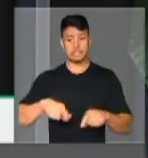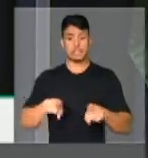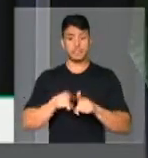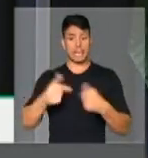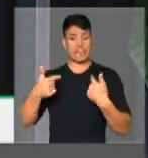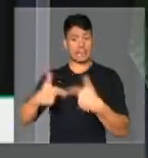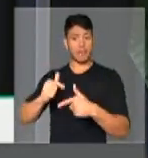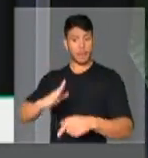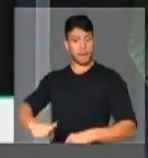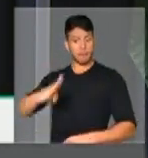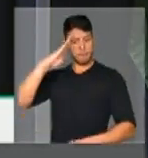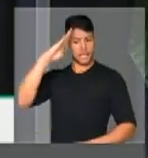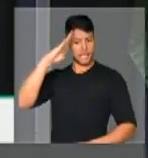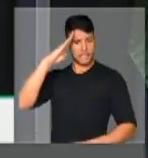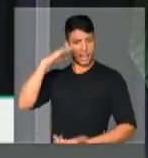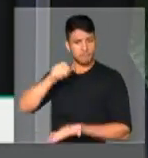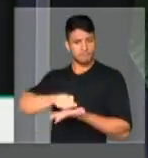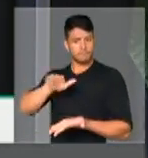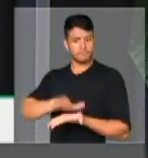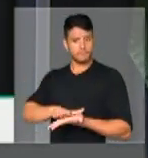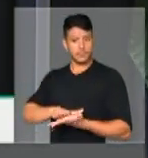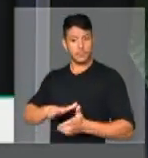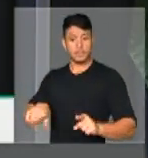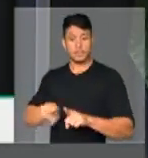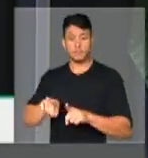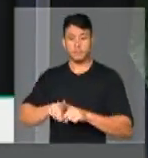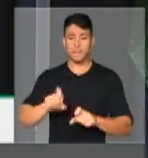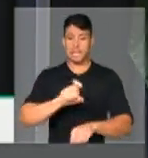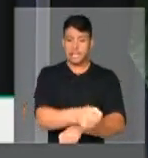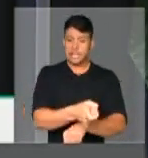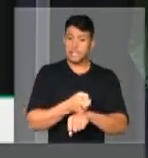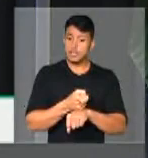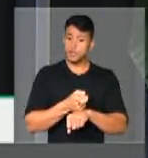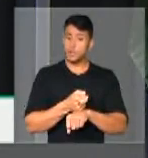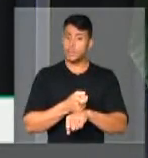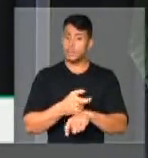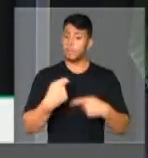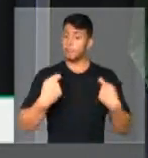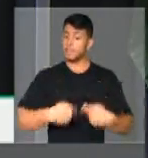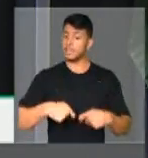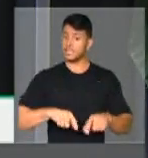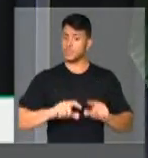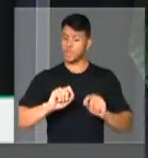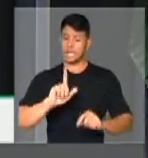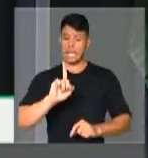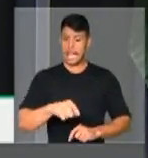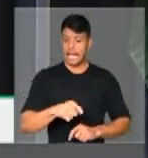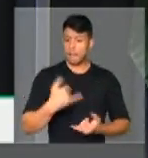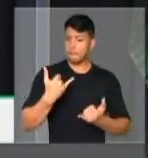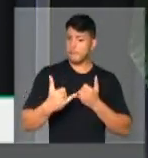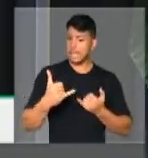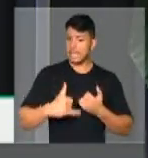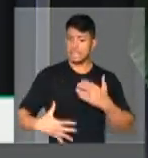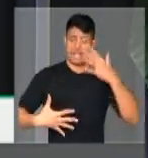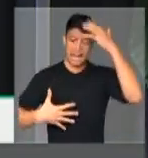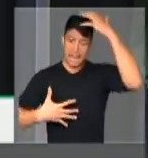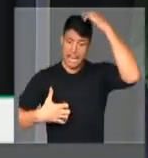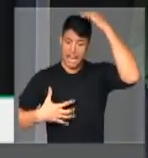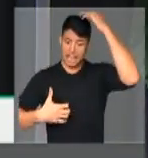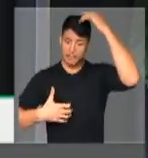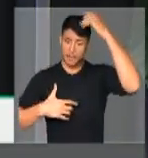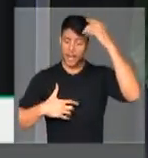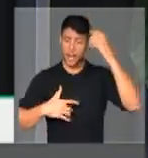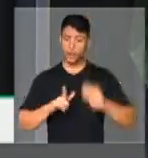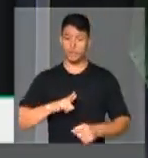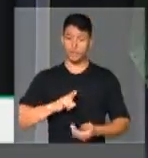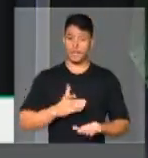militar. Que os quilombolas podem ser considerados animais, tendo seu peso medido